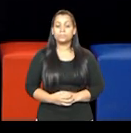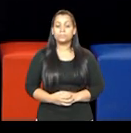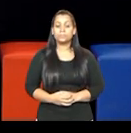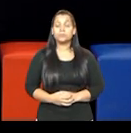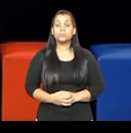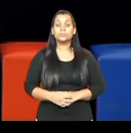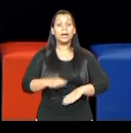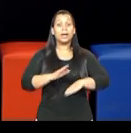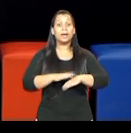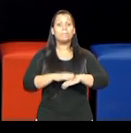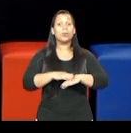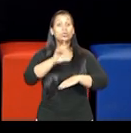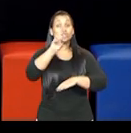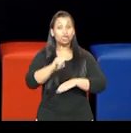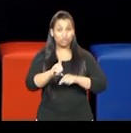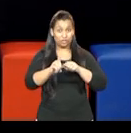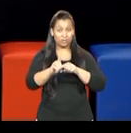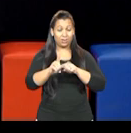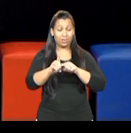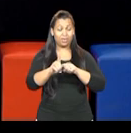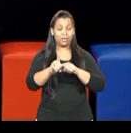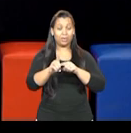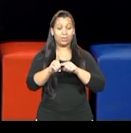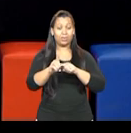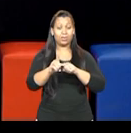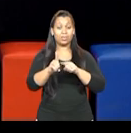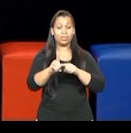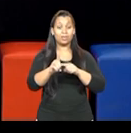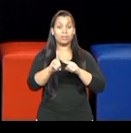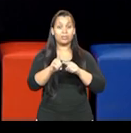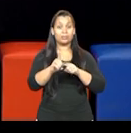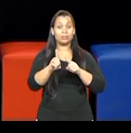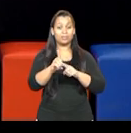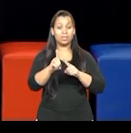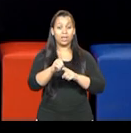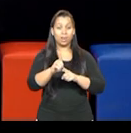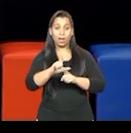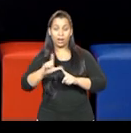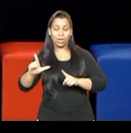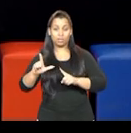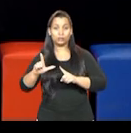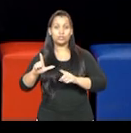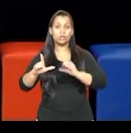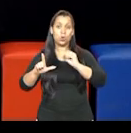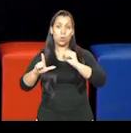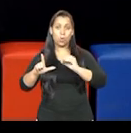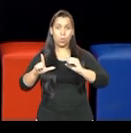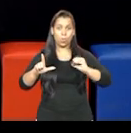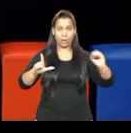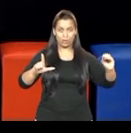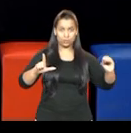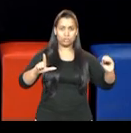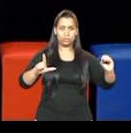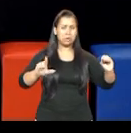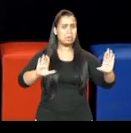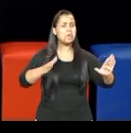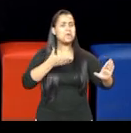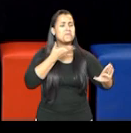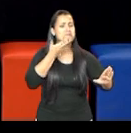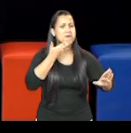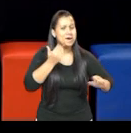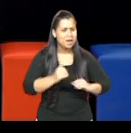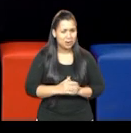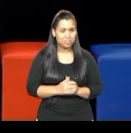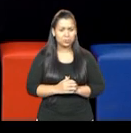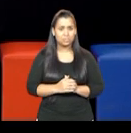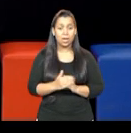Com a mão direita do ajudante, nós temos o ponto cardeal leste e o oeste. E agora? Agora é facílimo. À